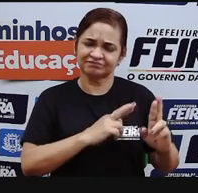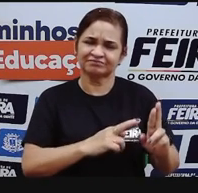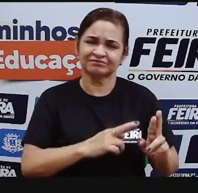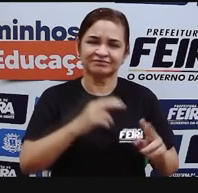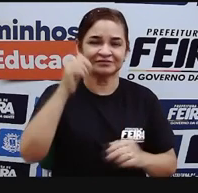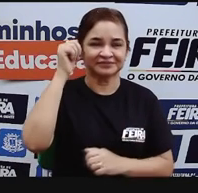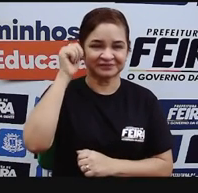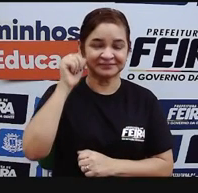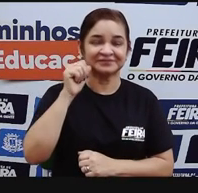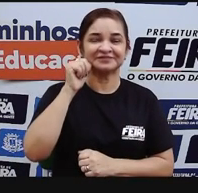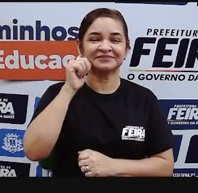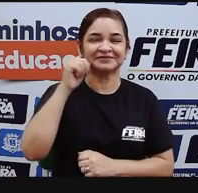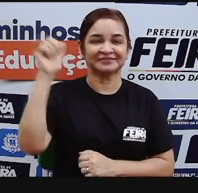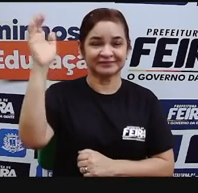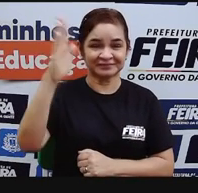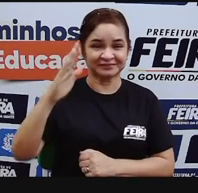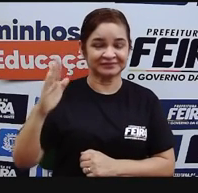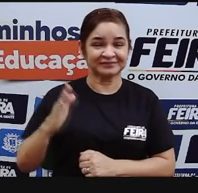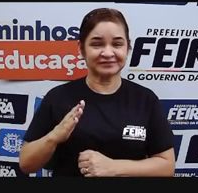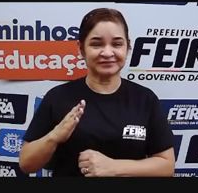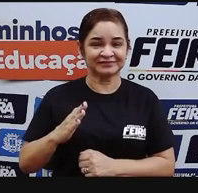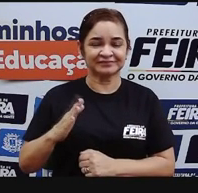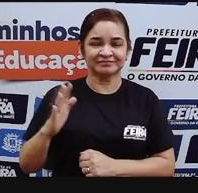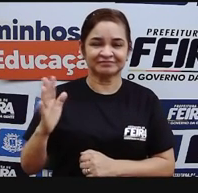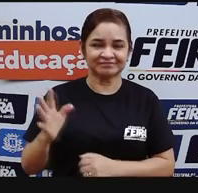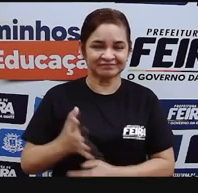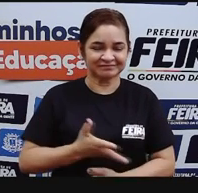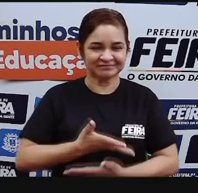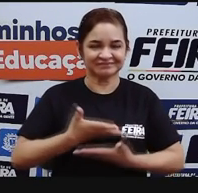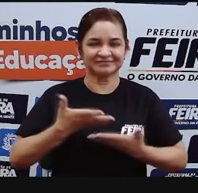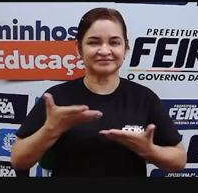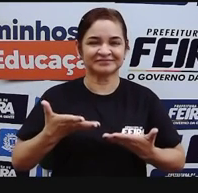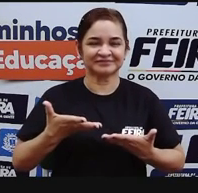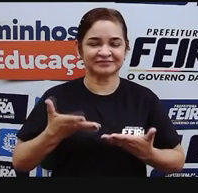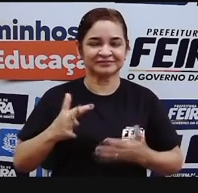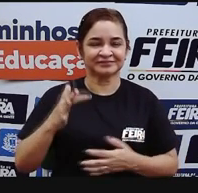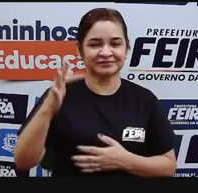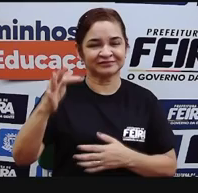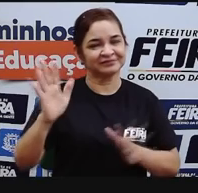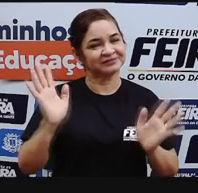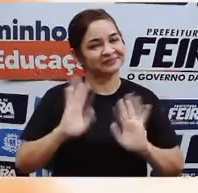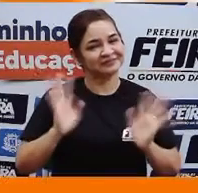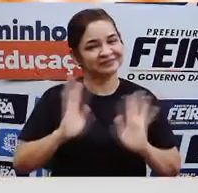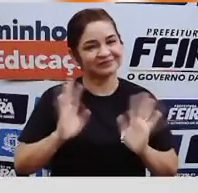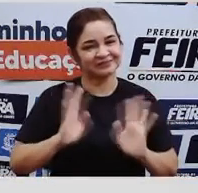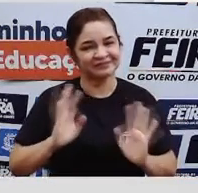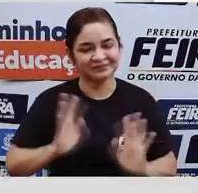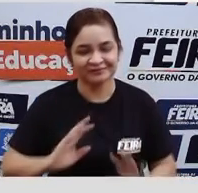mulheres desse Brasil enorme que a gente ama. Até a próxima, pessoal!